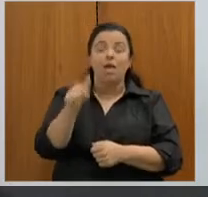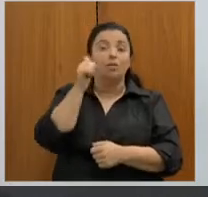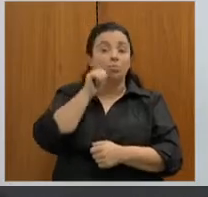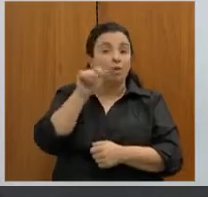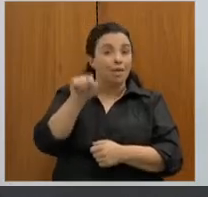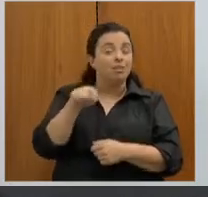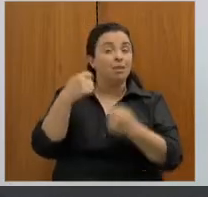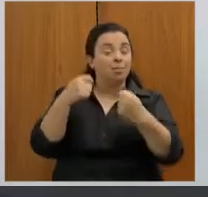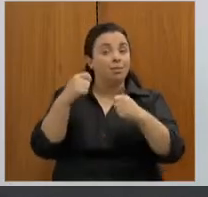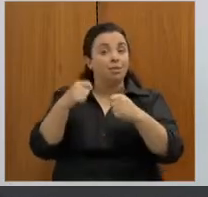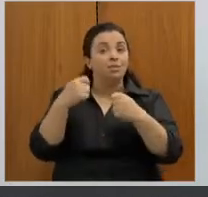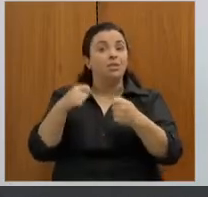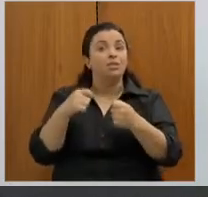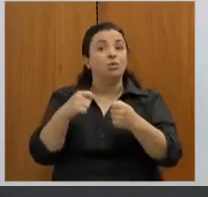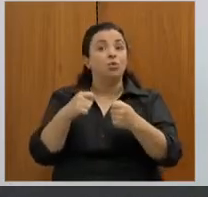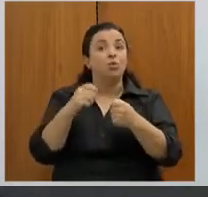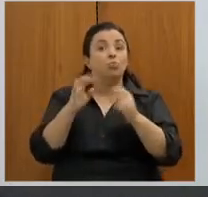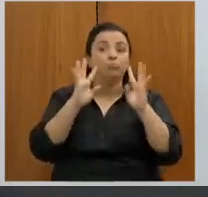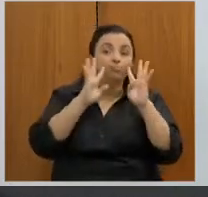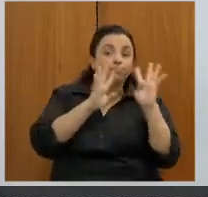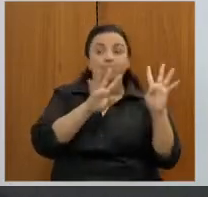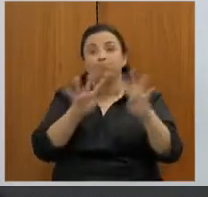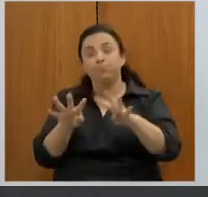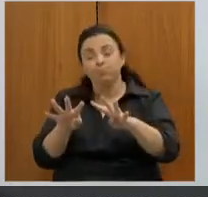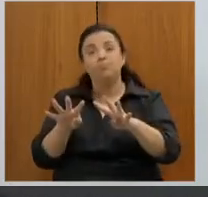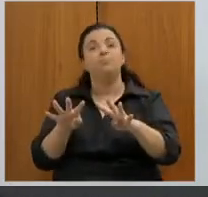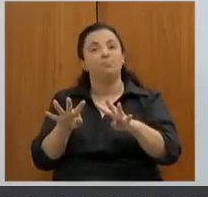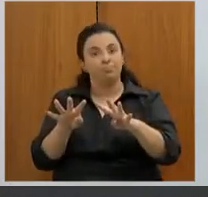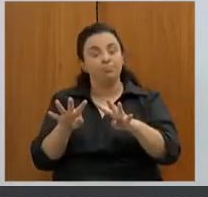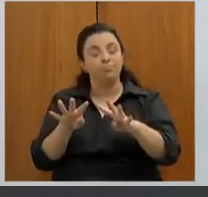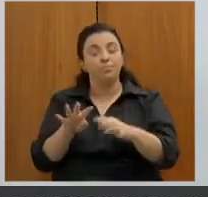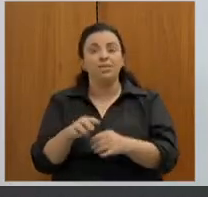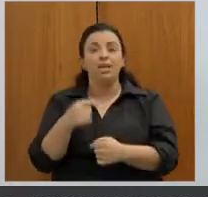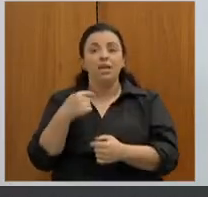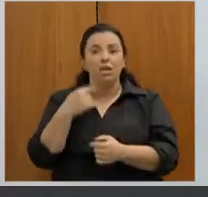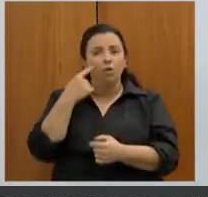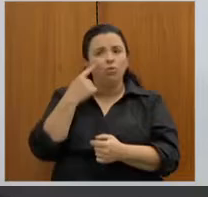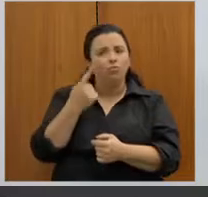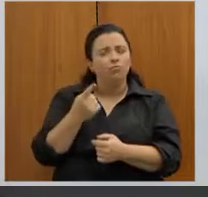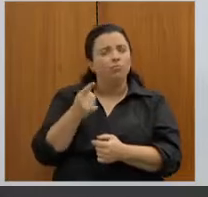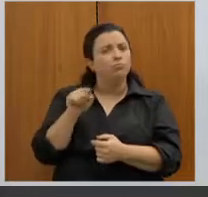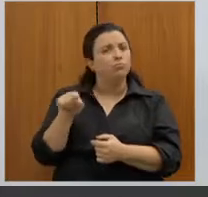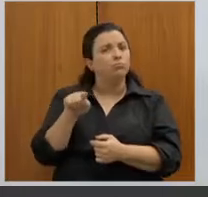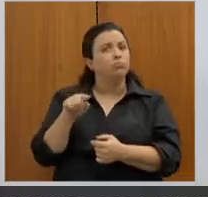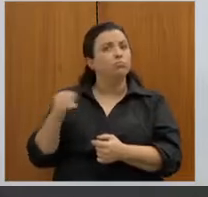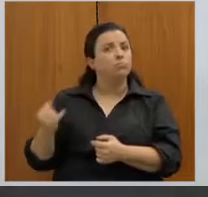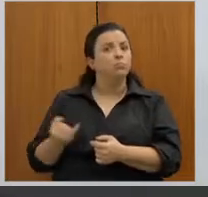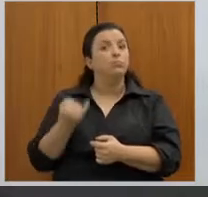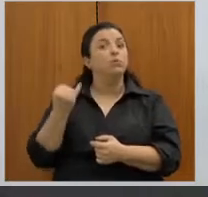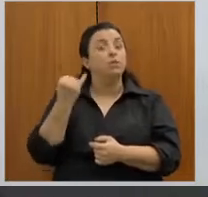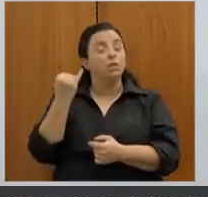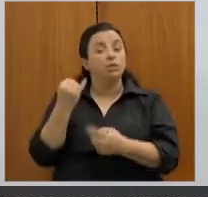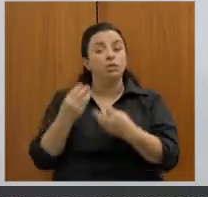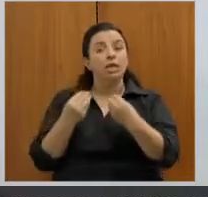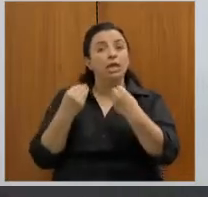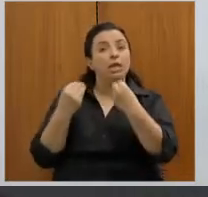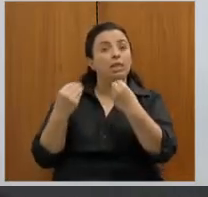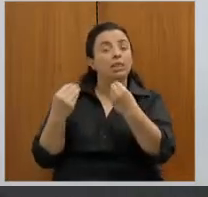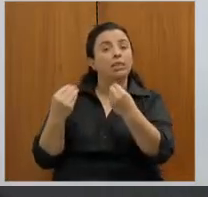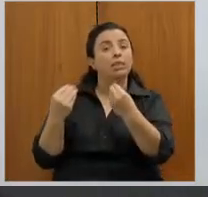então eu vejo como algo é muito importante que vem dar voz